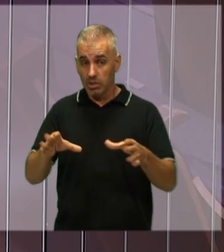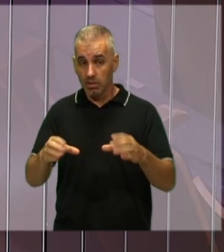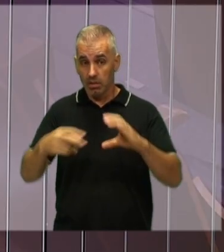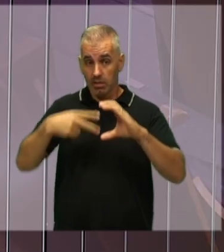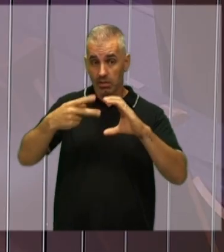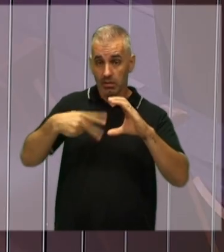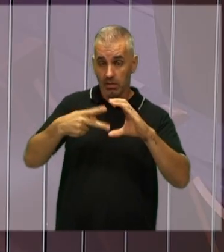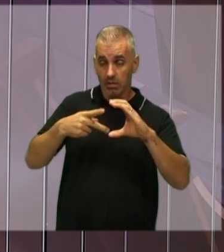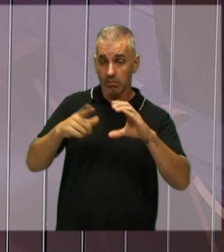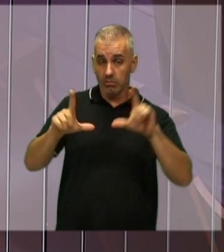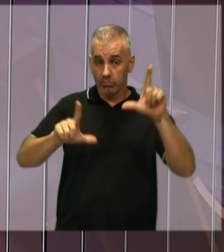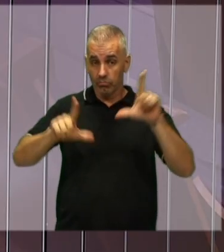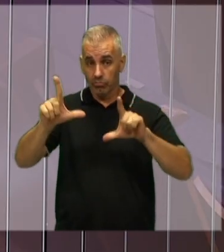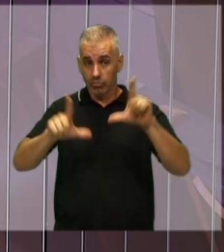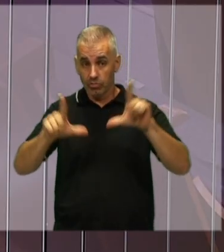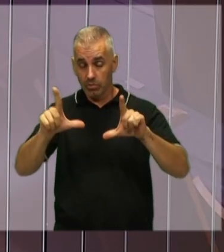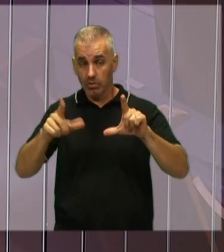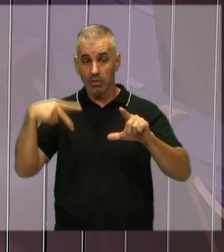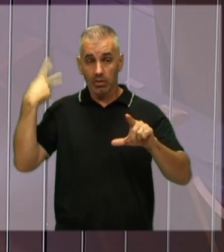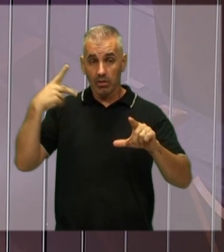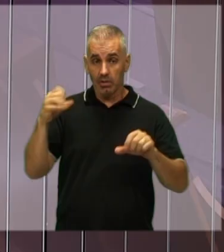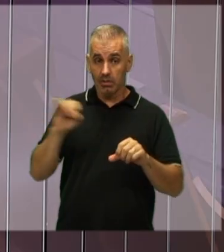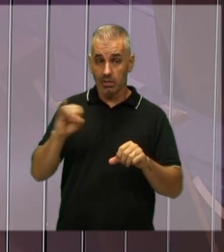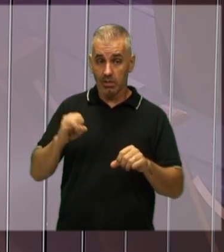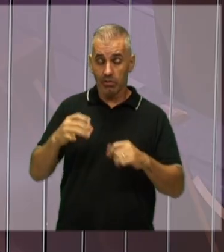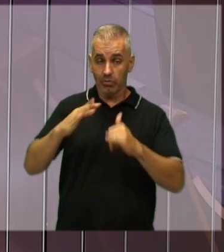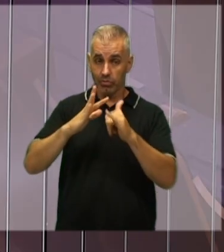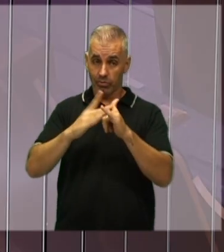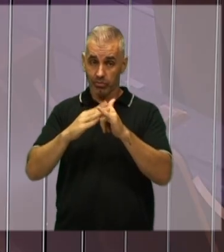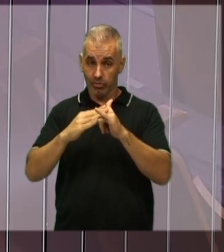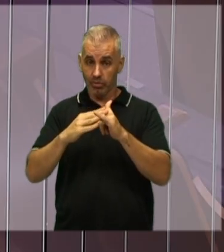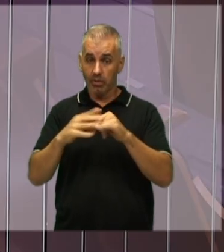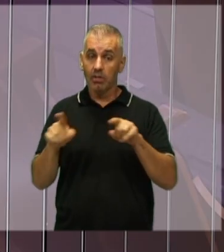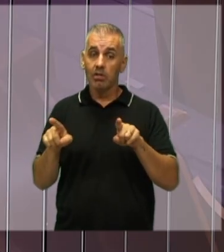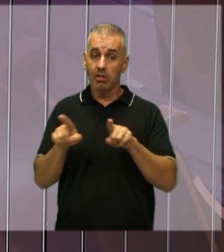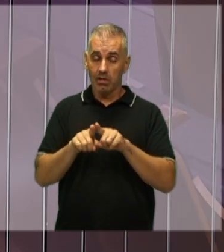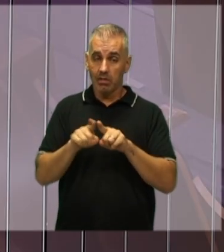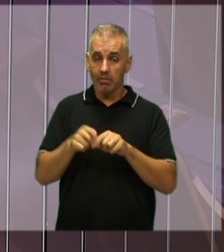da Câmara de Vereadores de Itajaí, no YouTube, e são